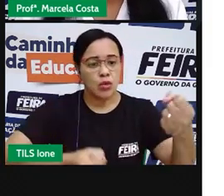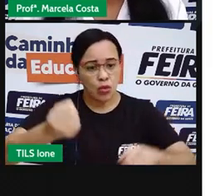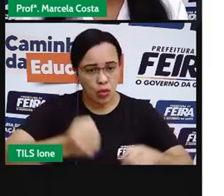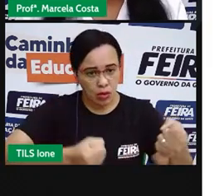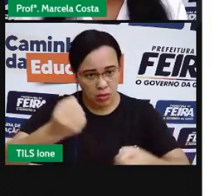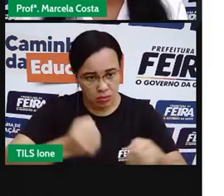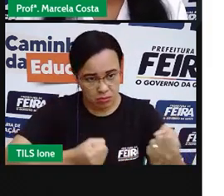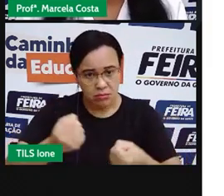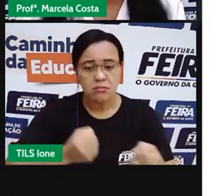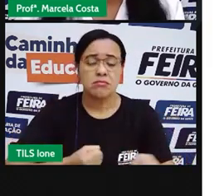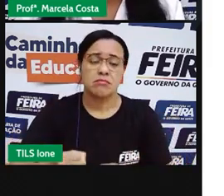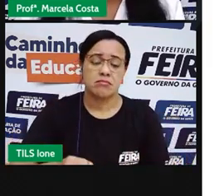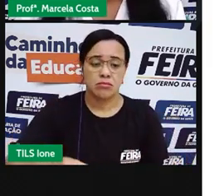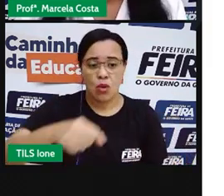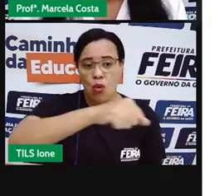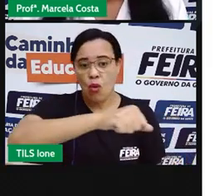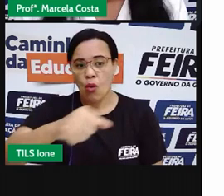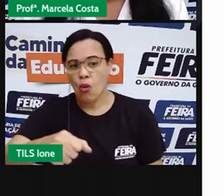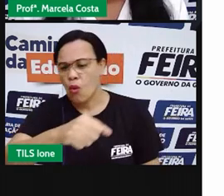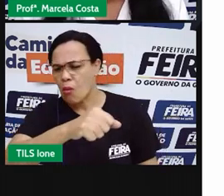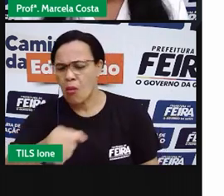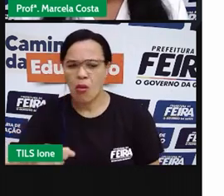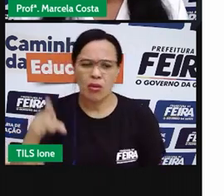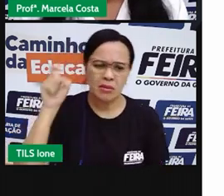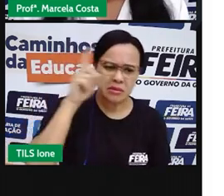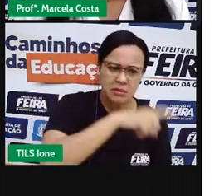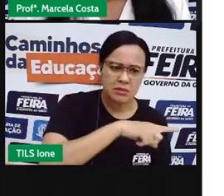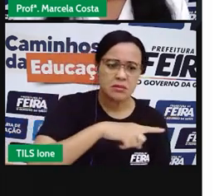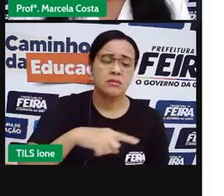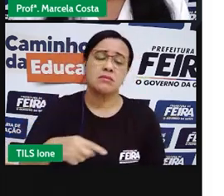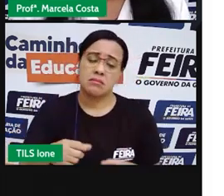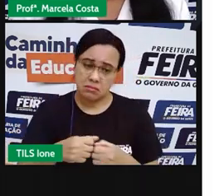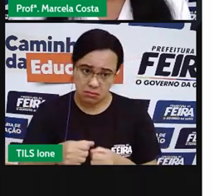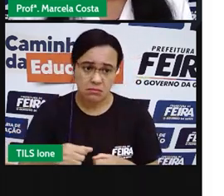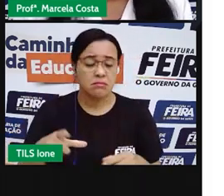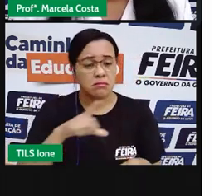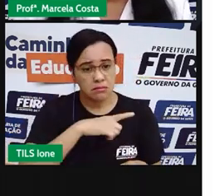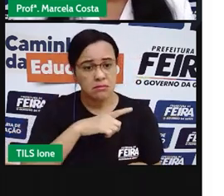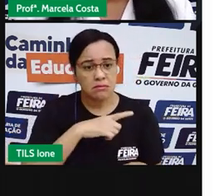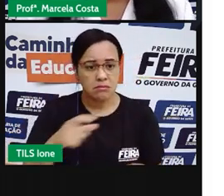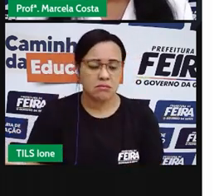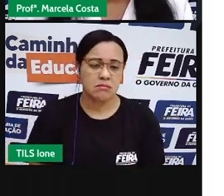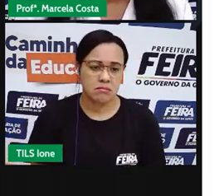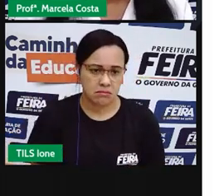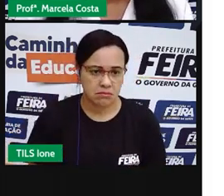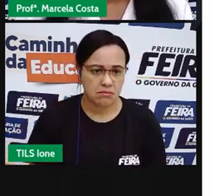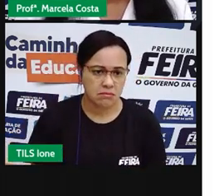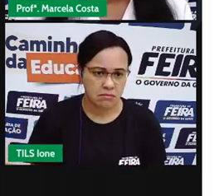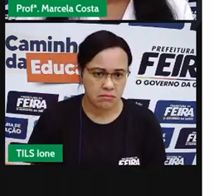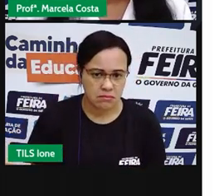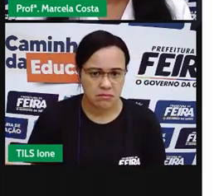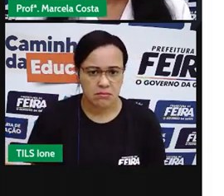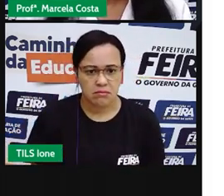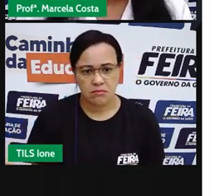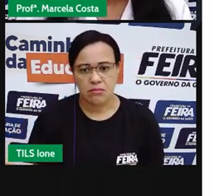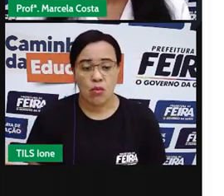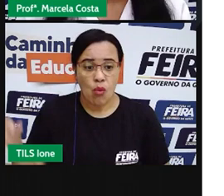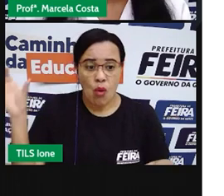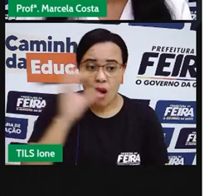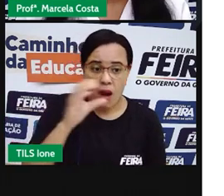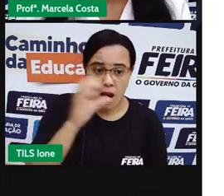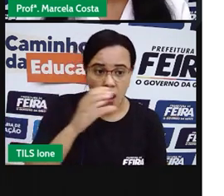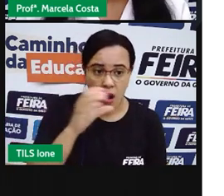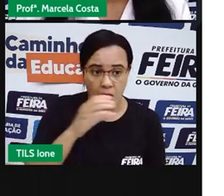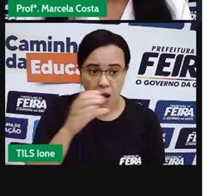enfim, do veículo que está ali no trânsito. Ou também por uma aceleração brusca,